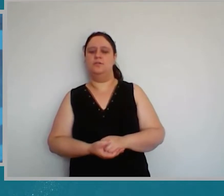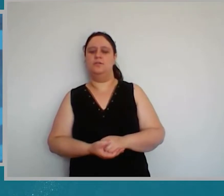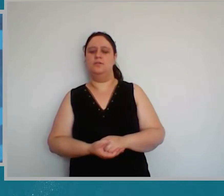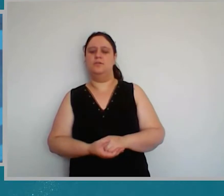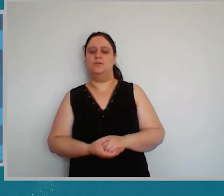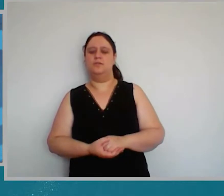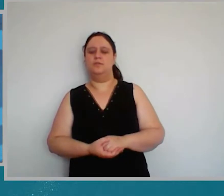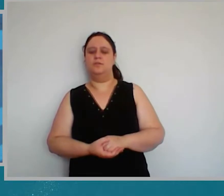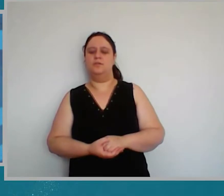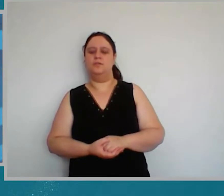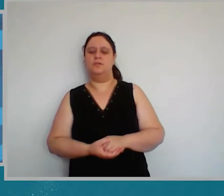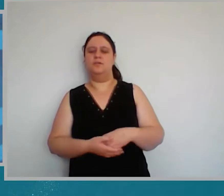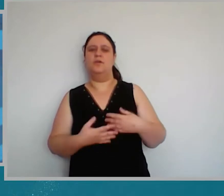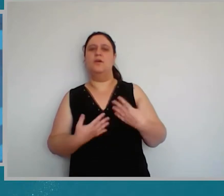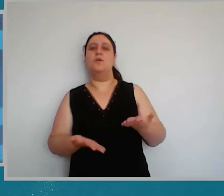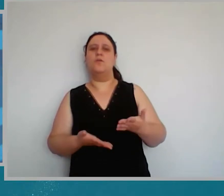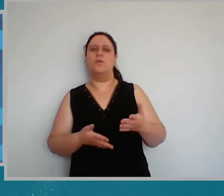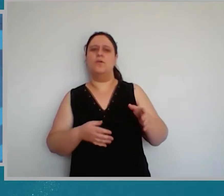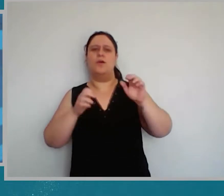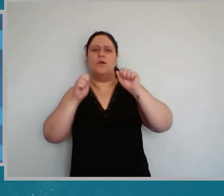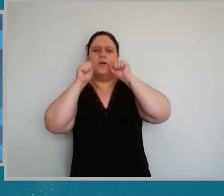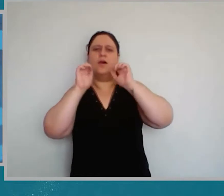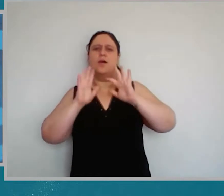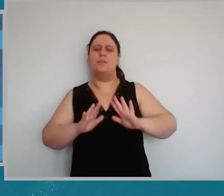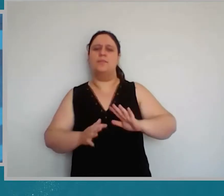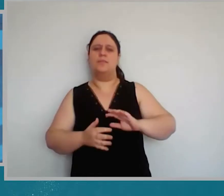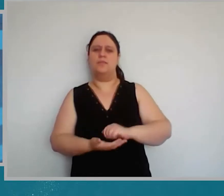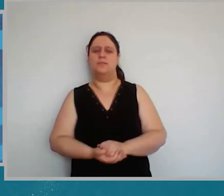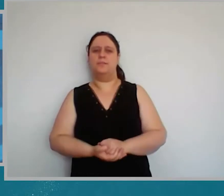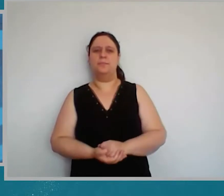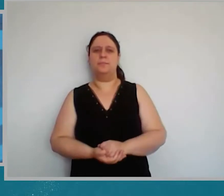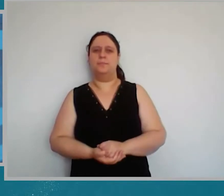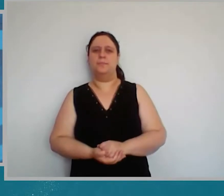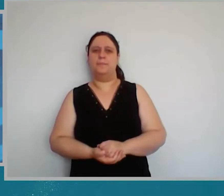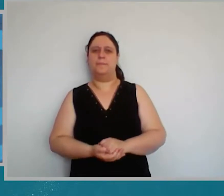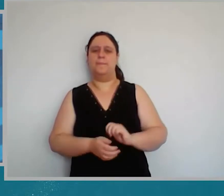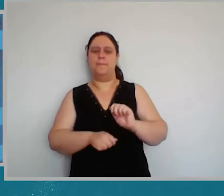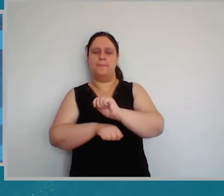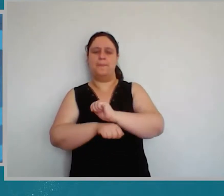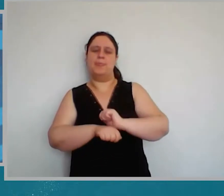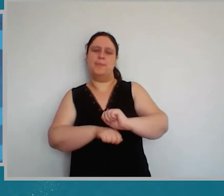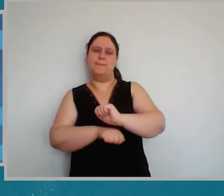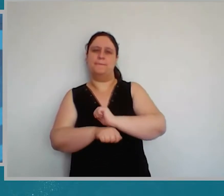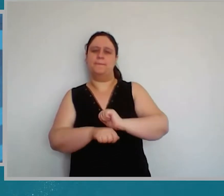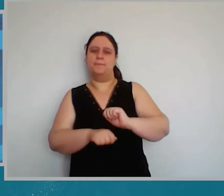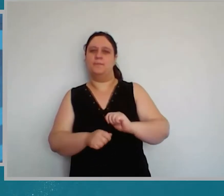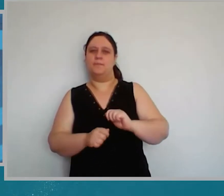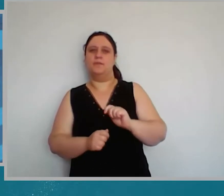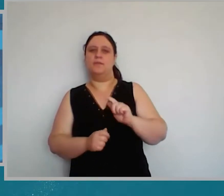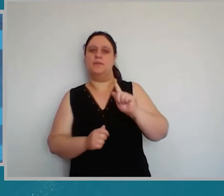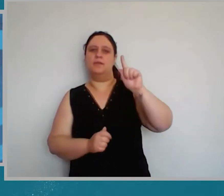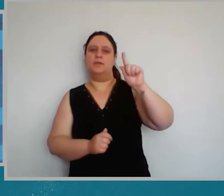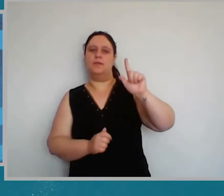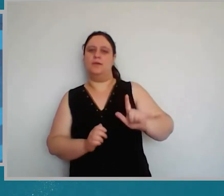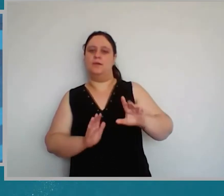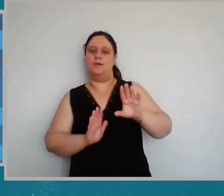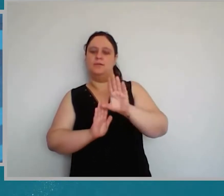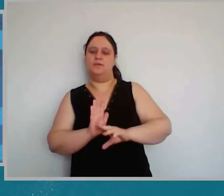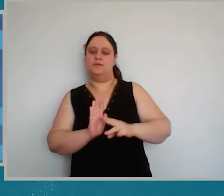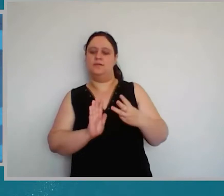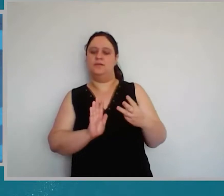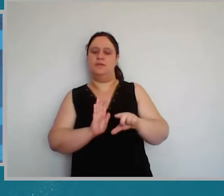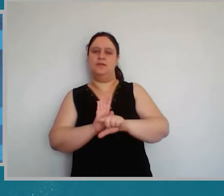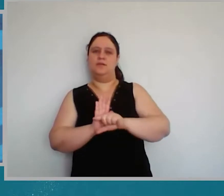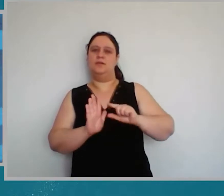terra, que chegou até você. Gálatas 3,14. Como